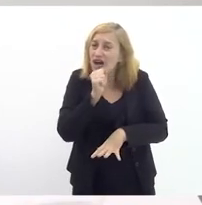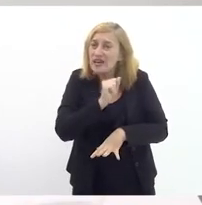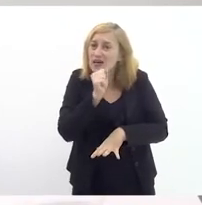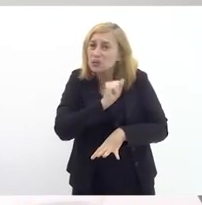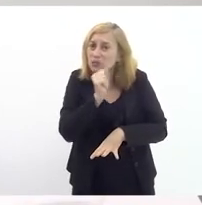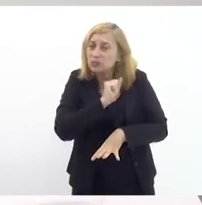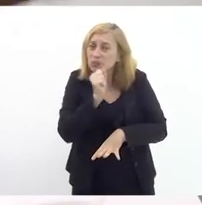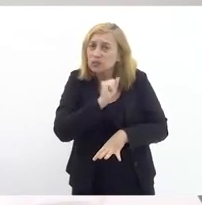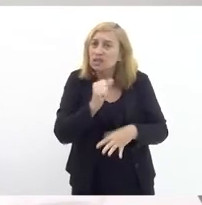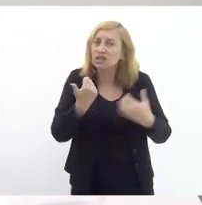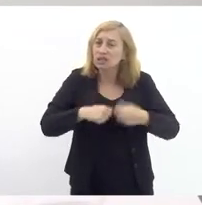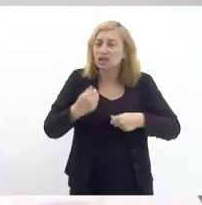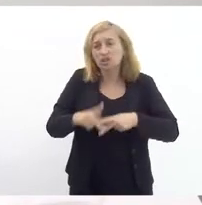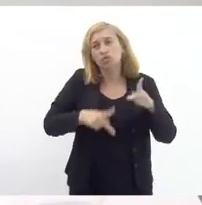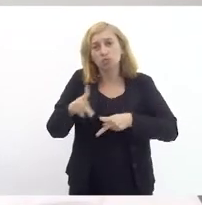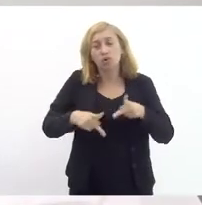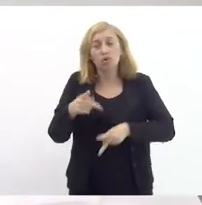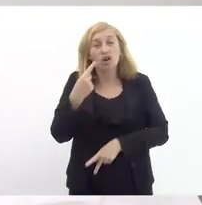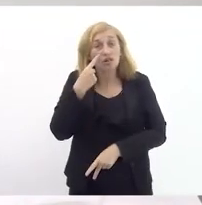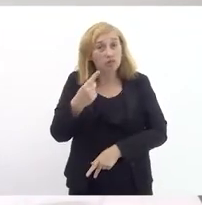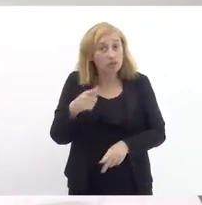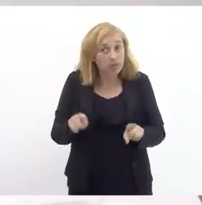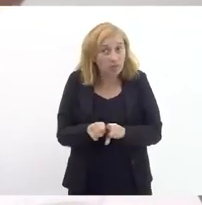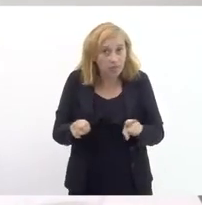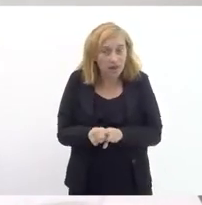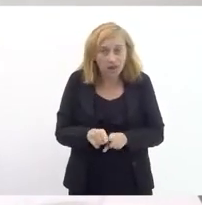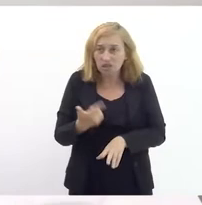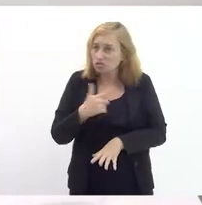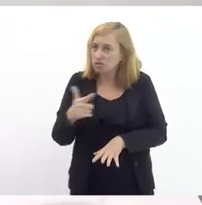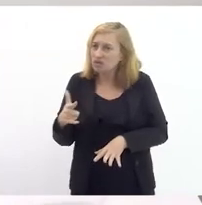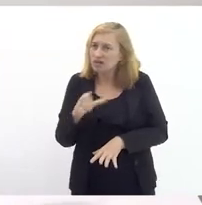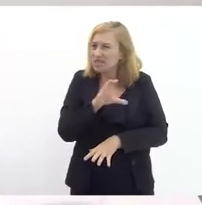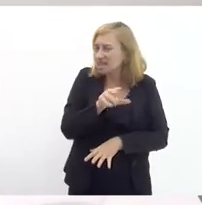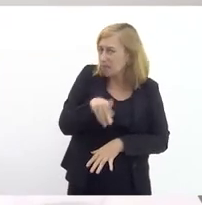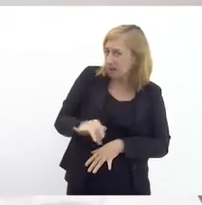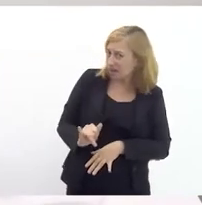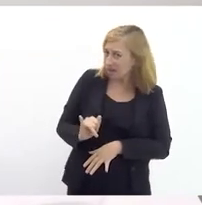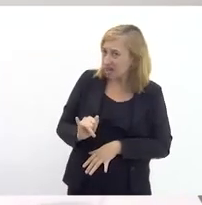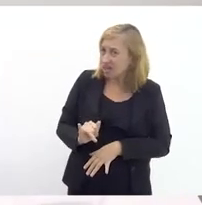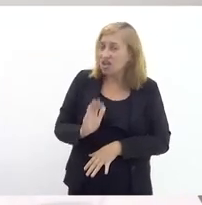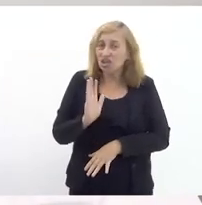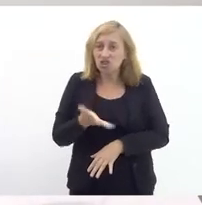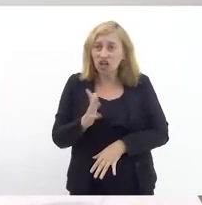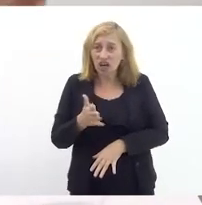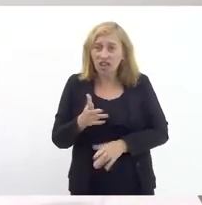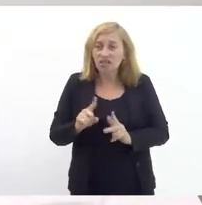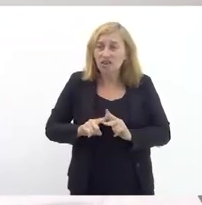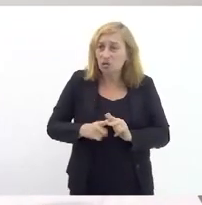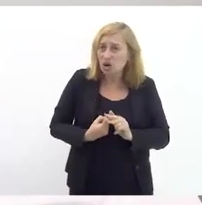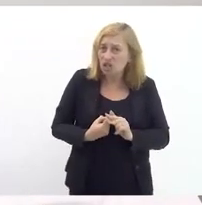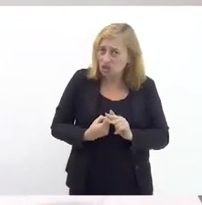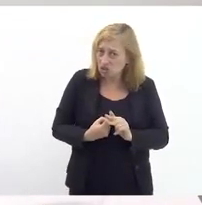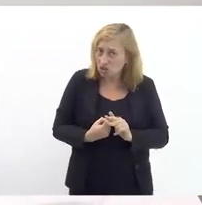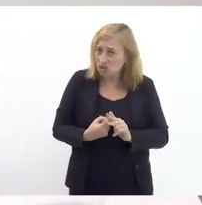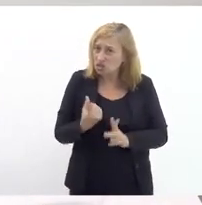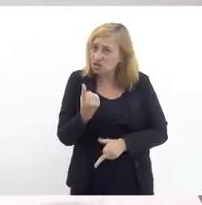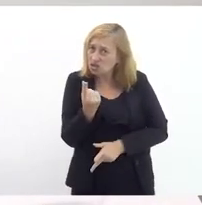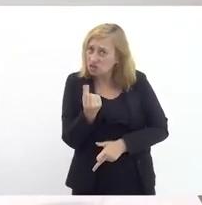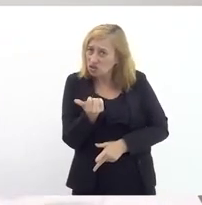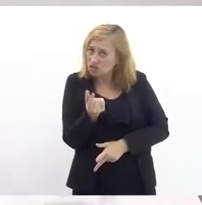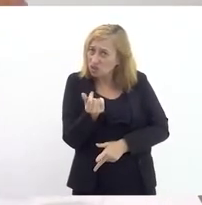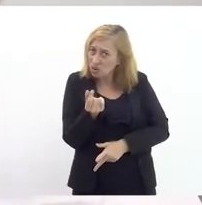população? Então, nós íamos também, se não tivesse essa CPI, já ia ter um reajuste de